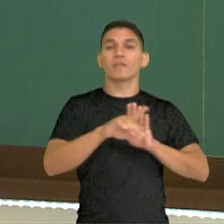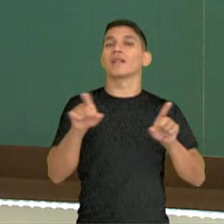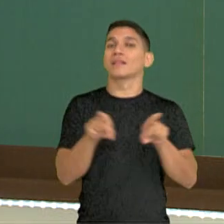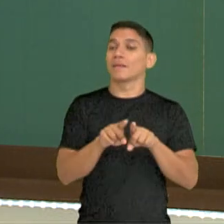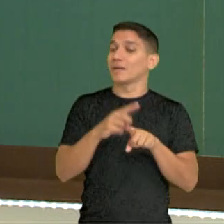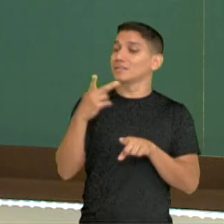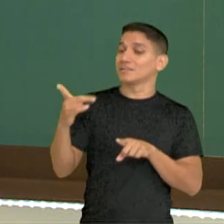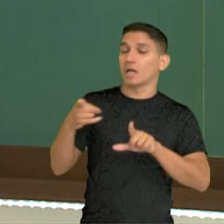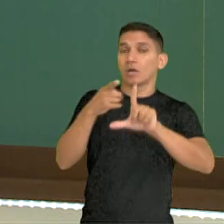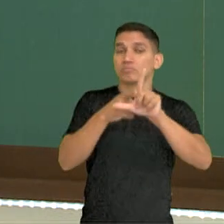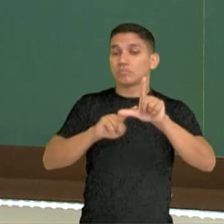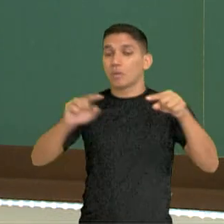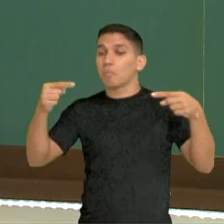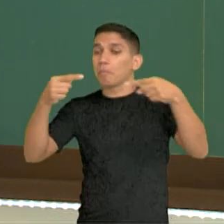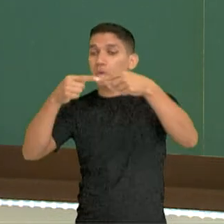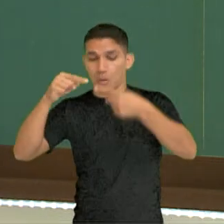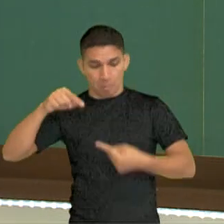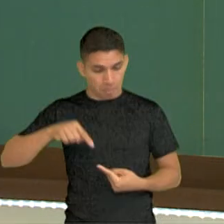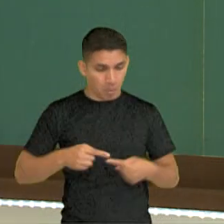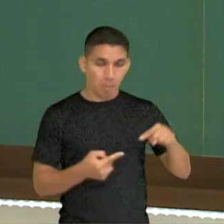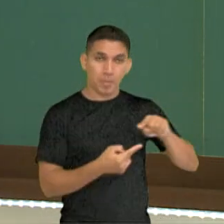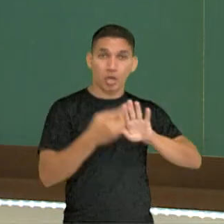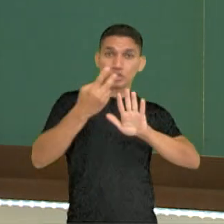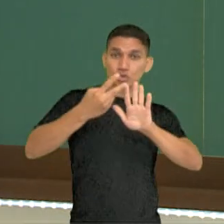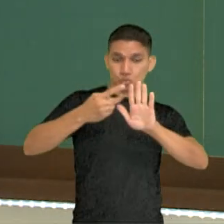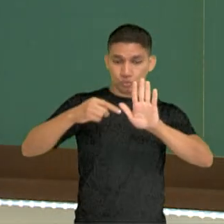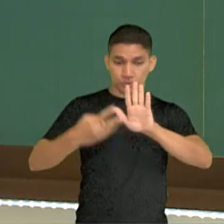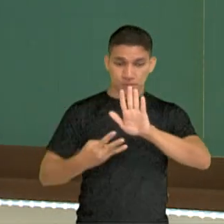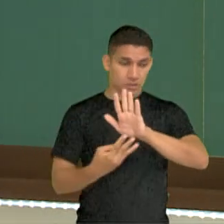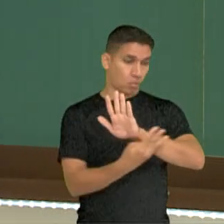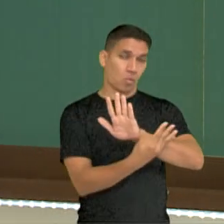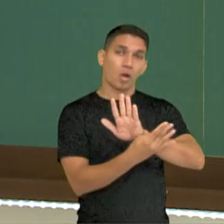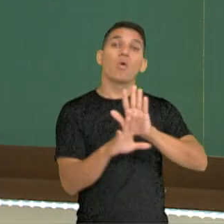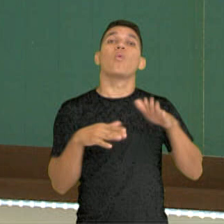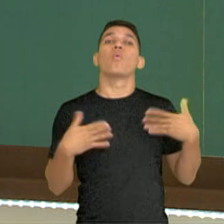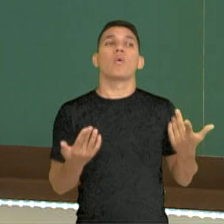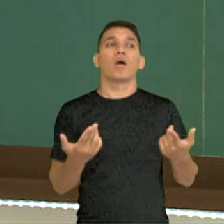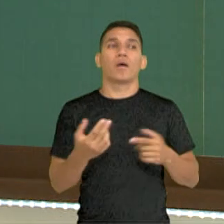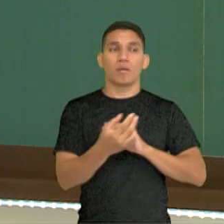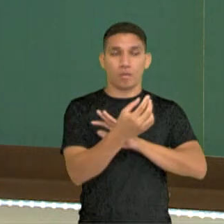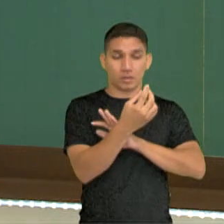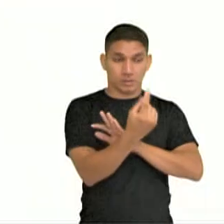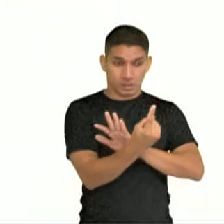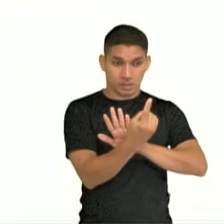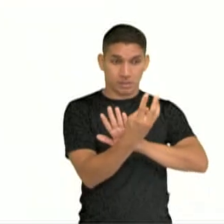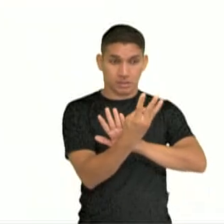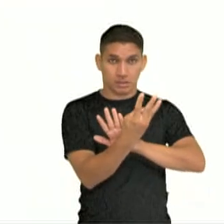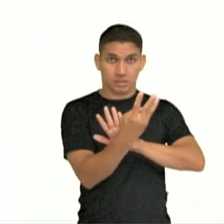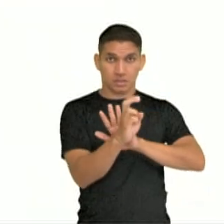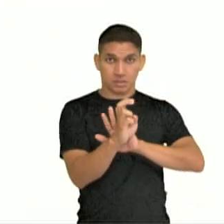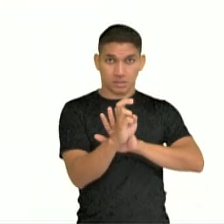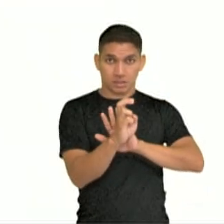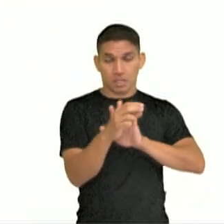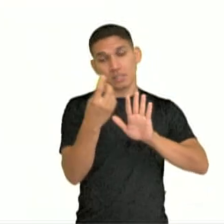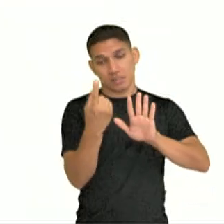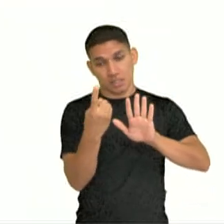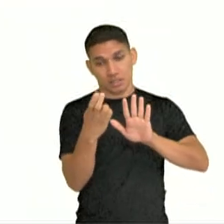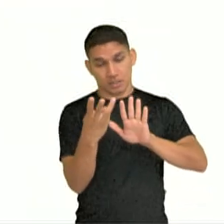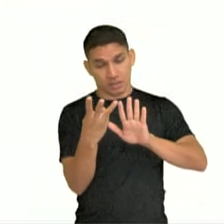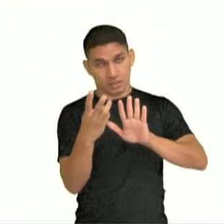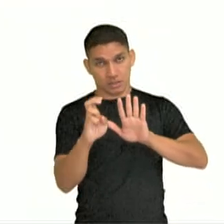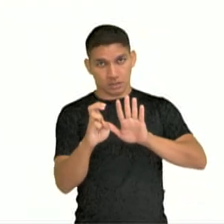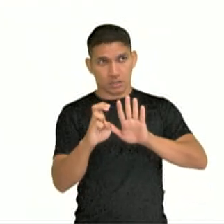seus ângulos que são correspondentes no segundo, terceiro e quarto quadrantes. Então, o ângulo de 135 graus,